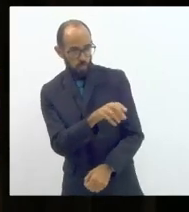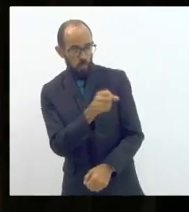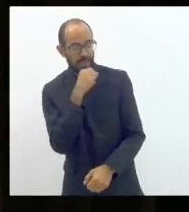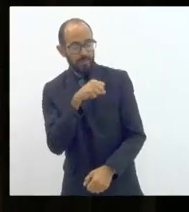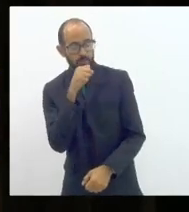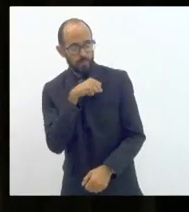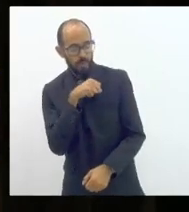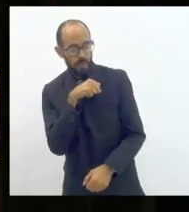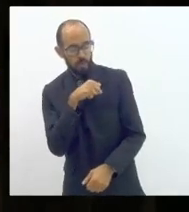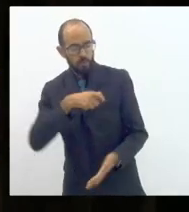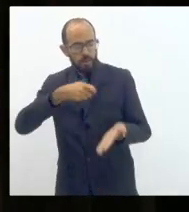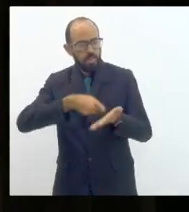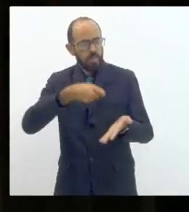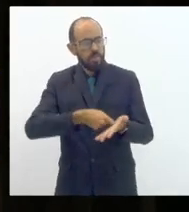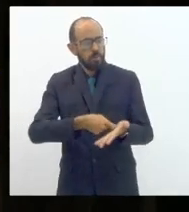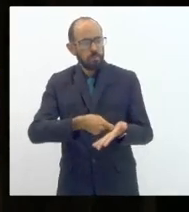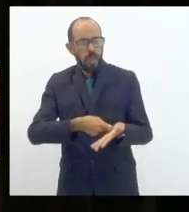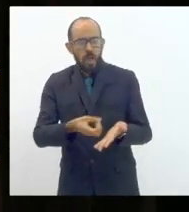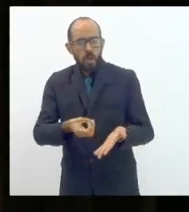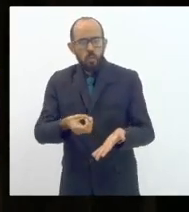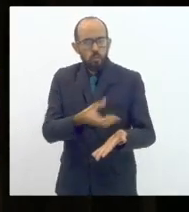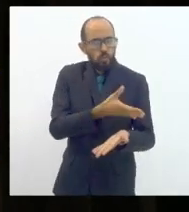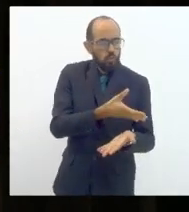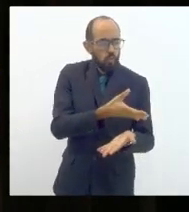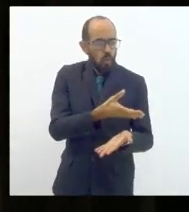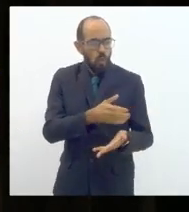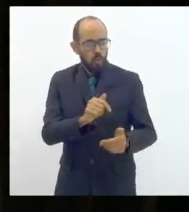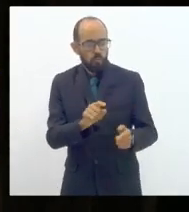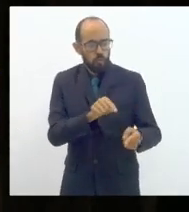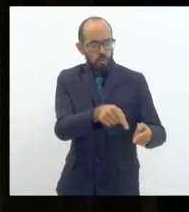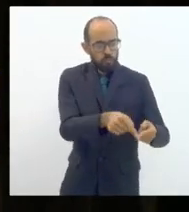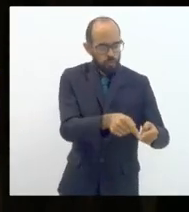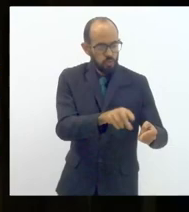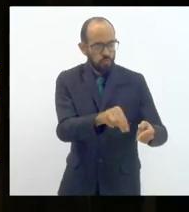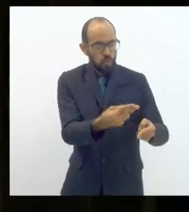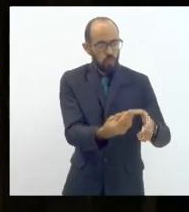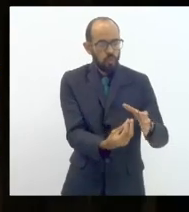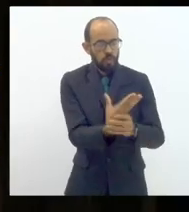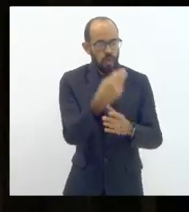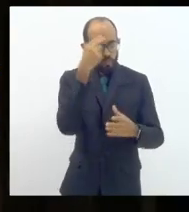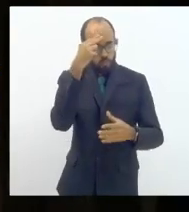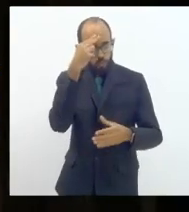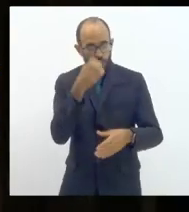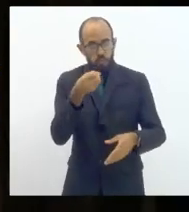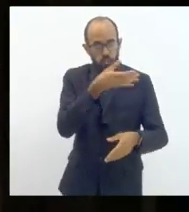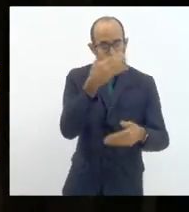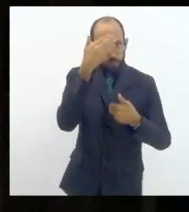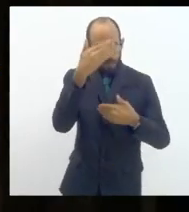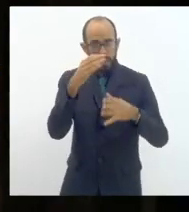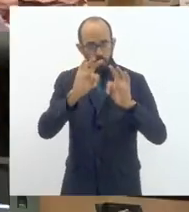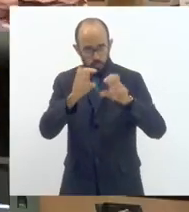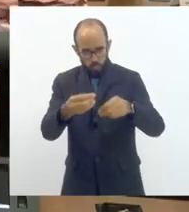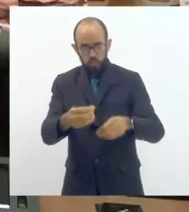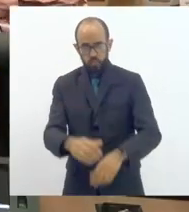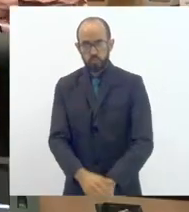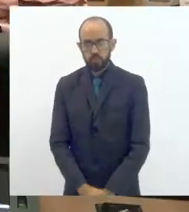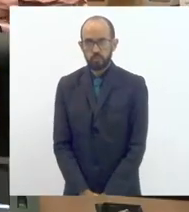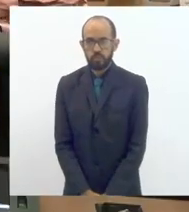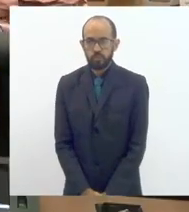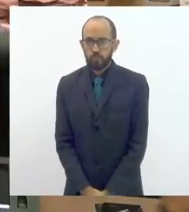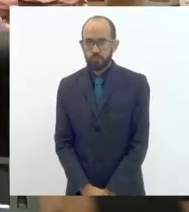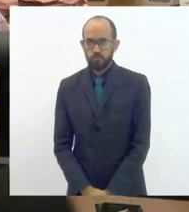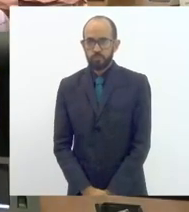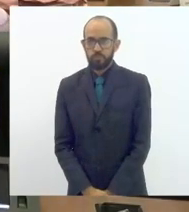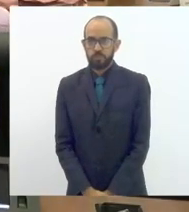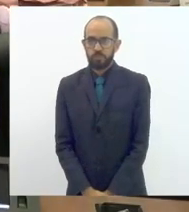um novo objetivo na vida ou para sonhar um novo sonho. Obrigado a todos. Tenha uma boa tarde.